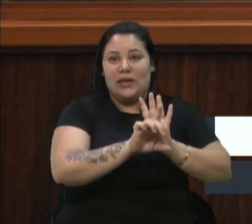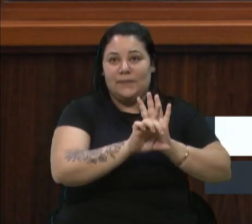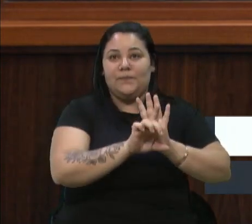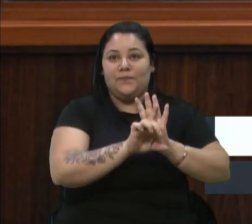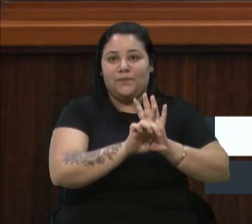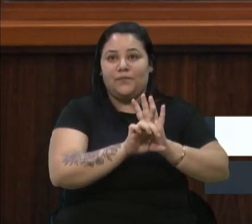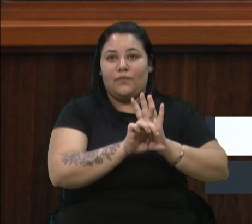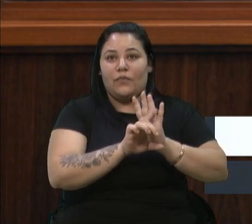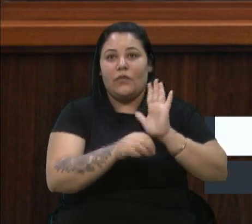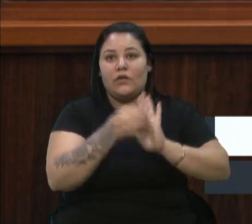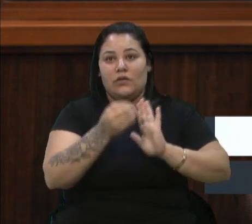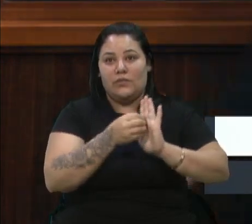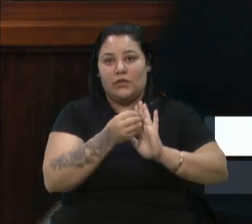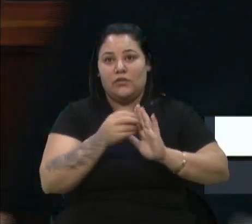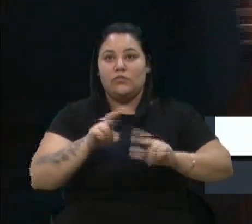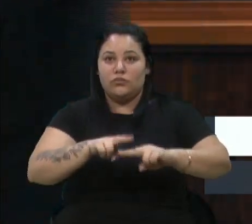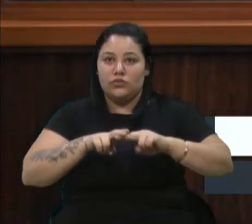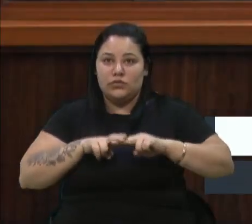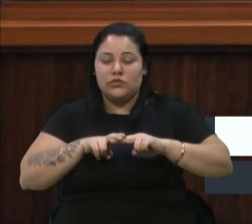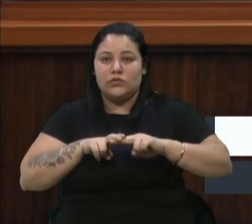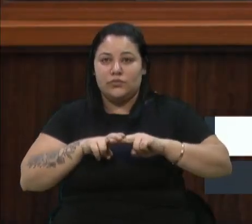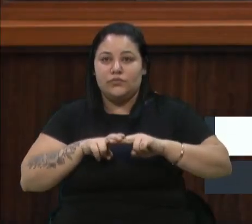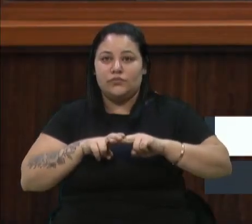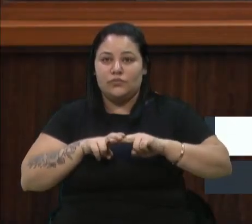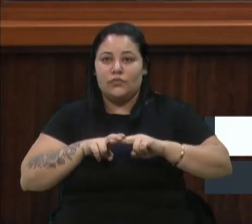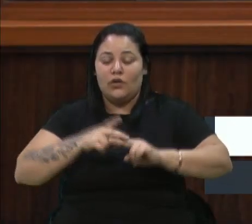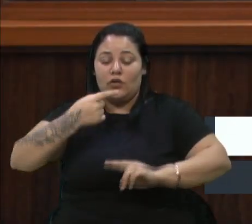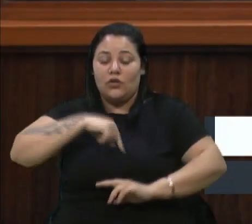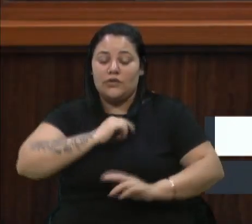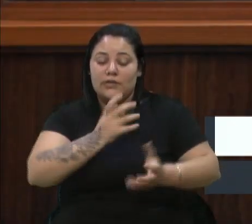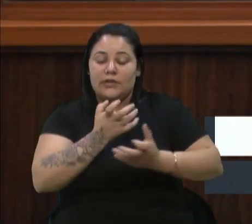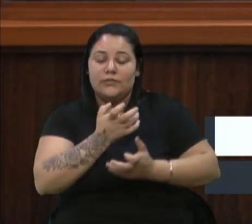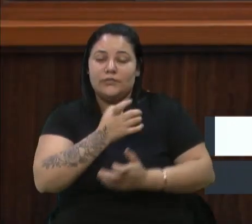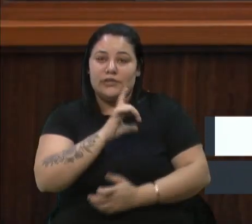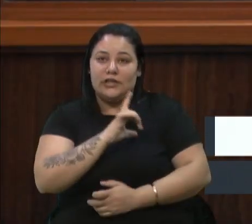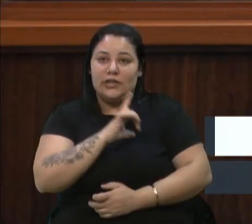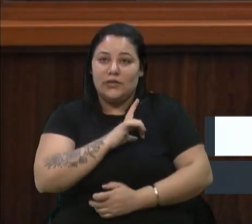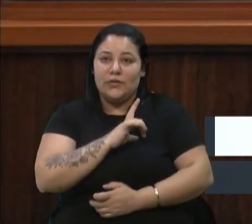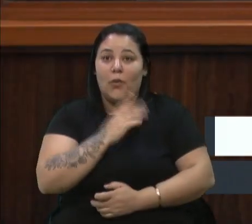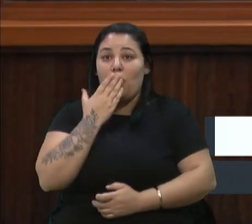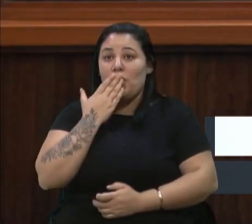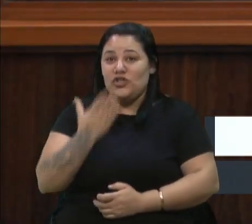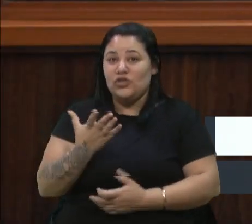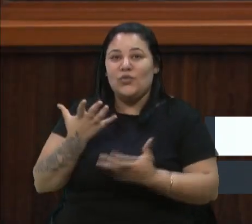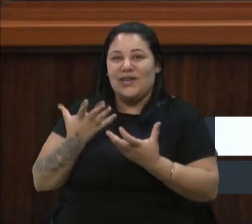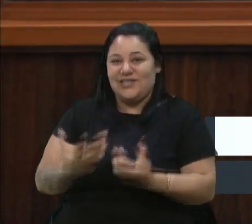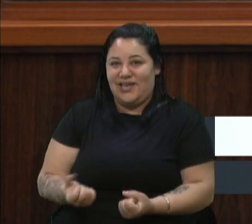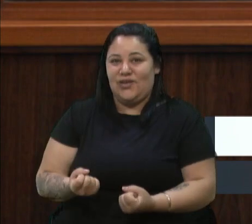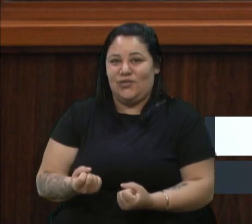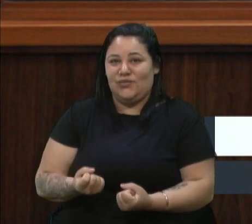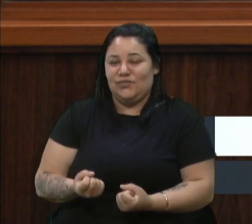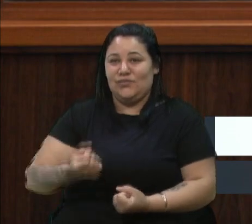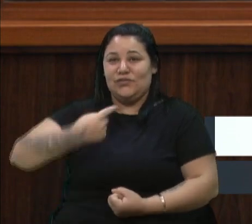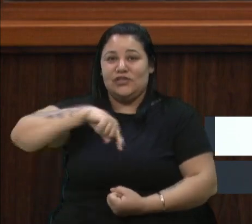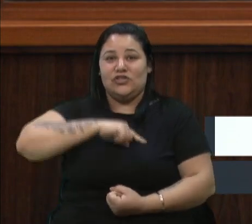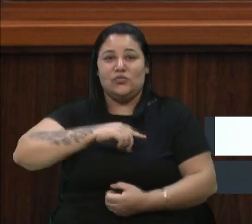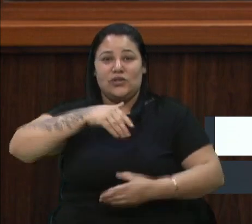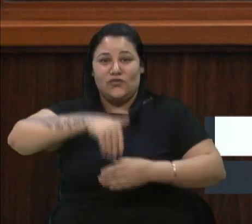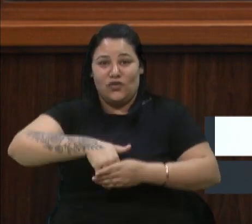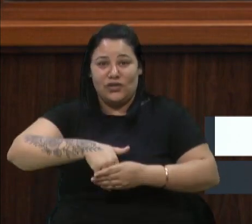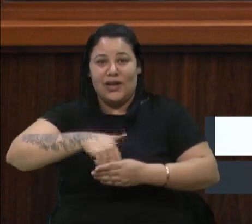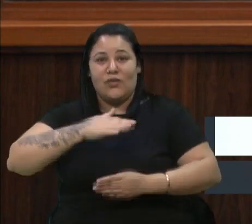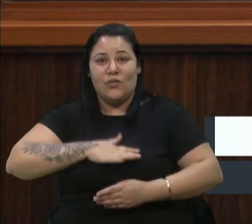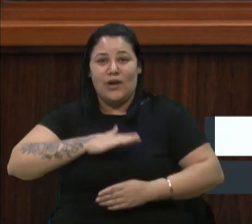Orçamentária. Por este motivo que a gente gostaria de ter o pedido de adiamento aceito para que a gente possa votar apenas na